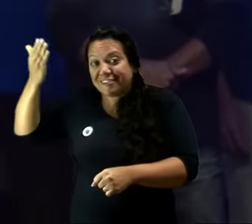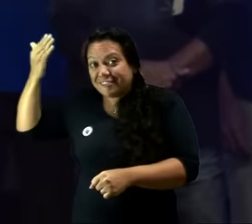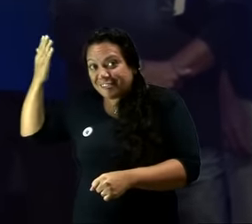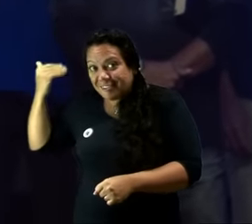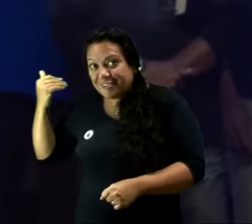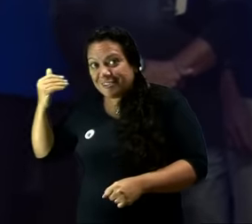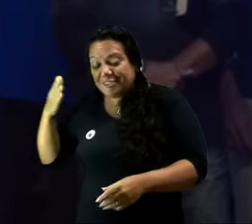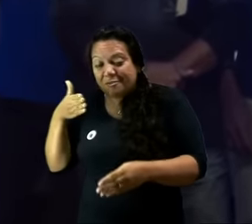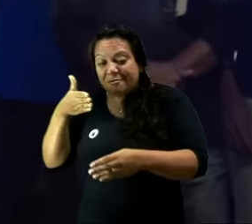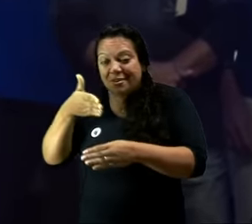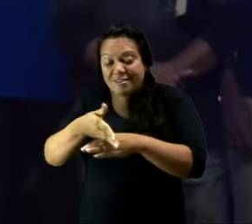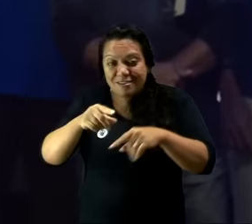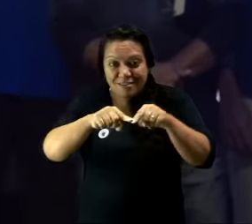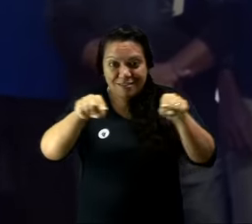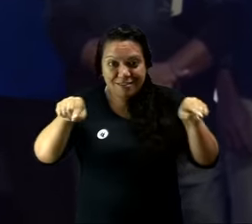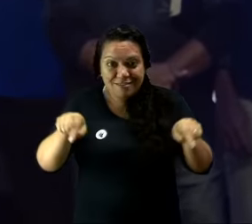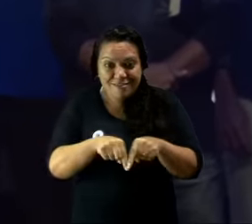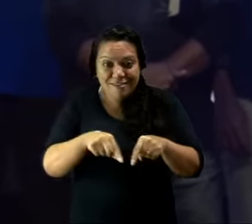mais saí o mesmo.